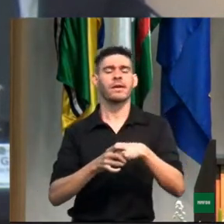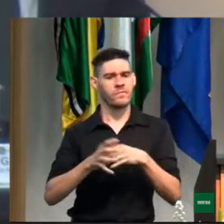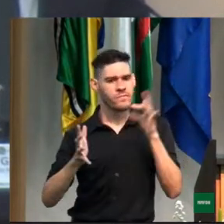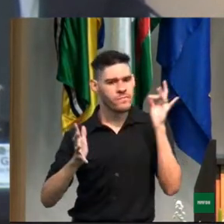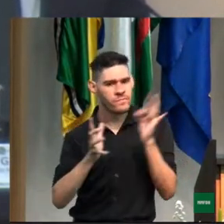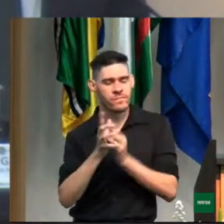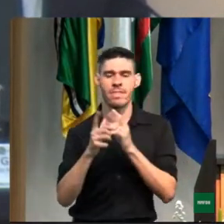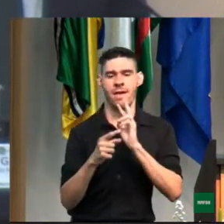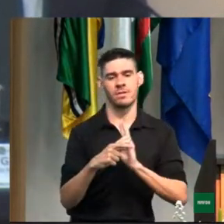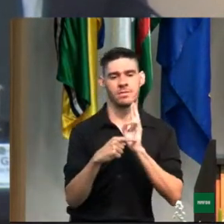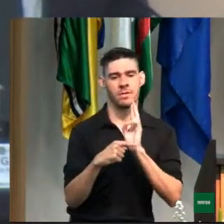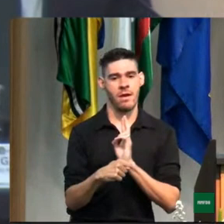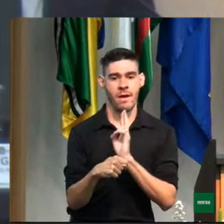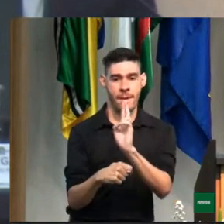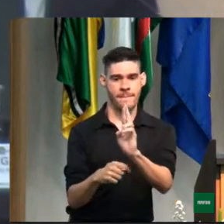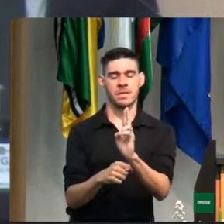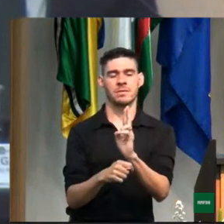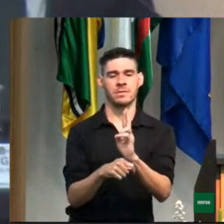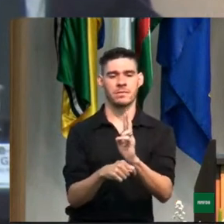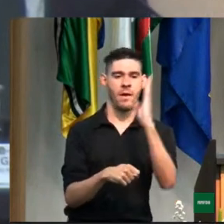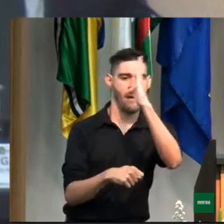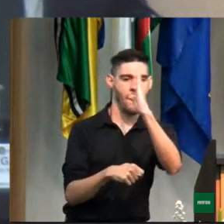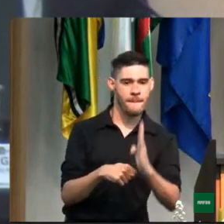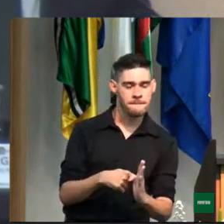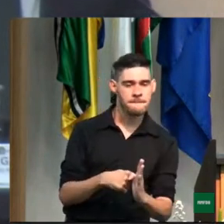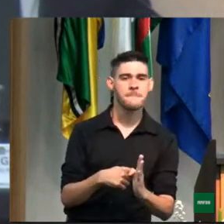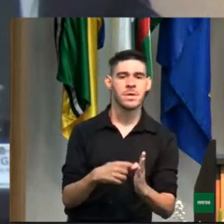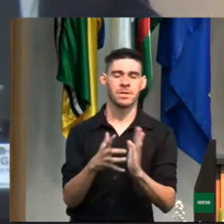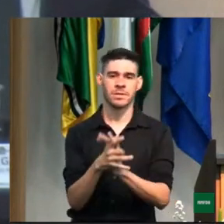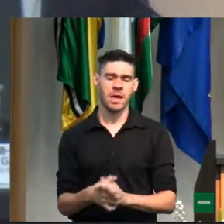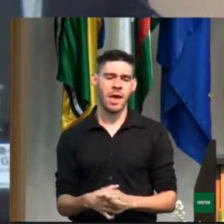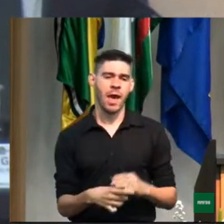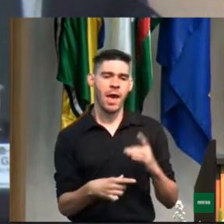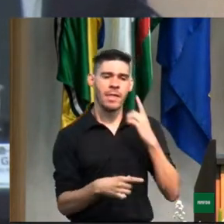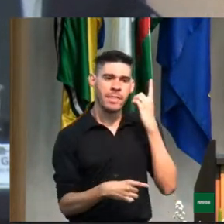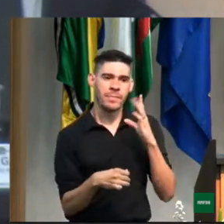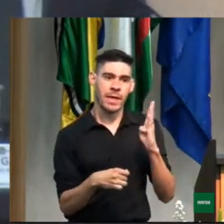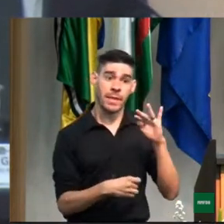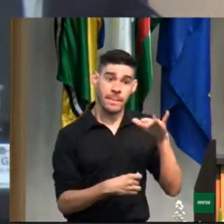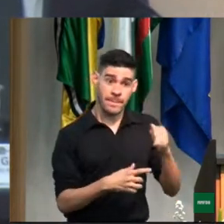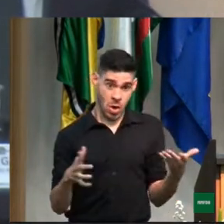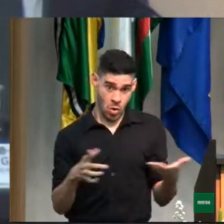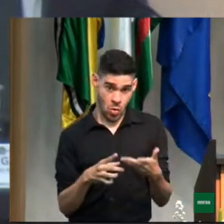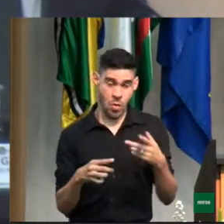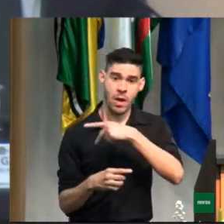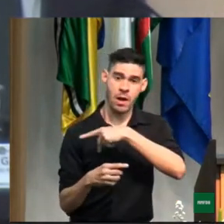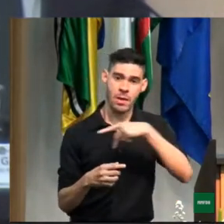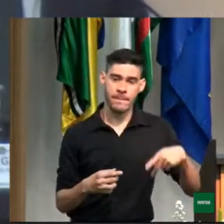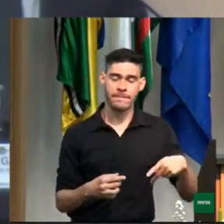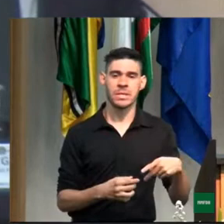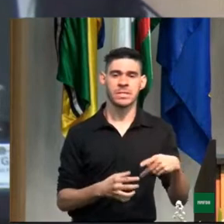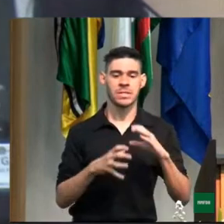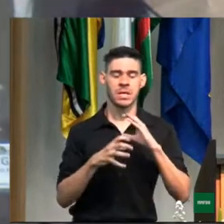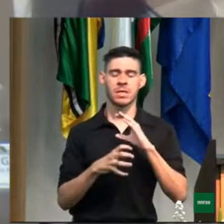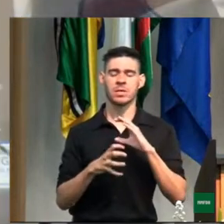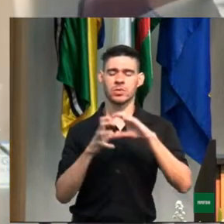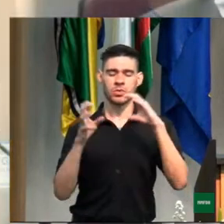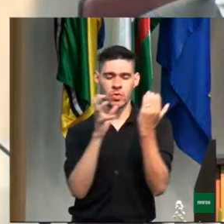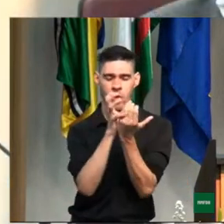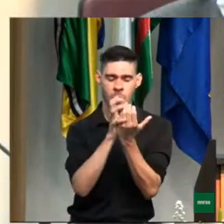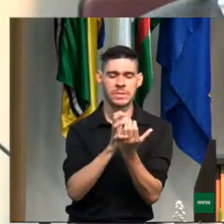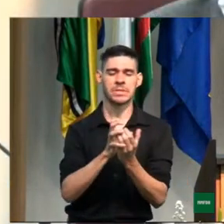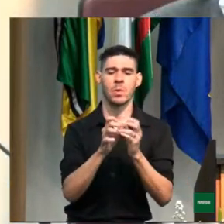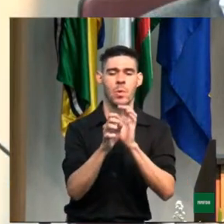nosso país. Ainda mais a deputada Bia, que é presidente hoje da Comissão de Constituição e Justiça. Eu sou